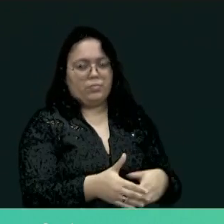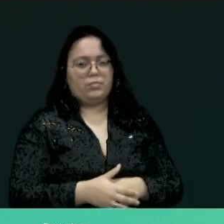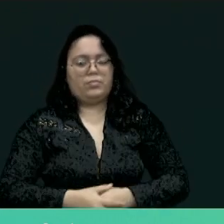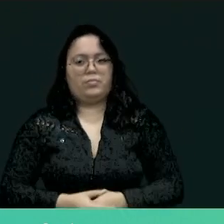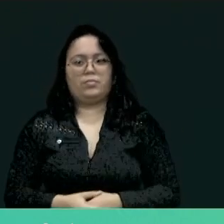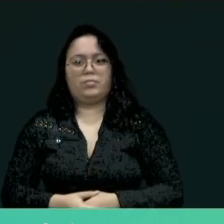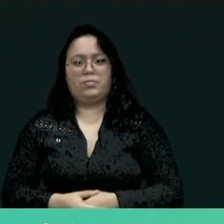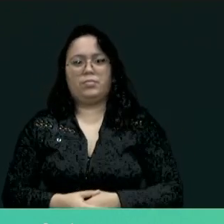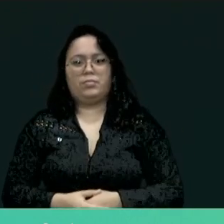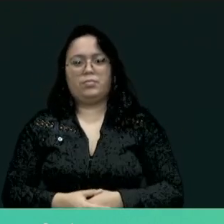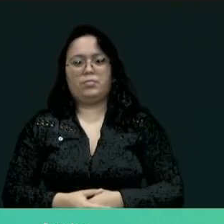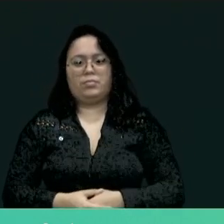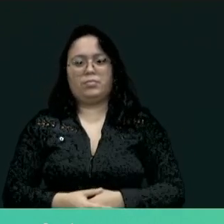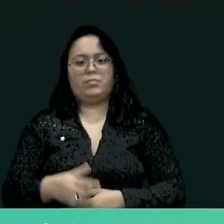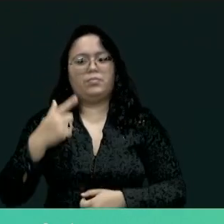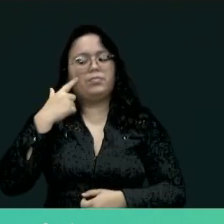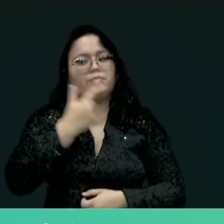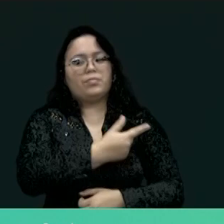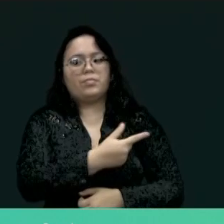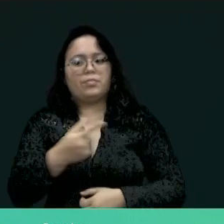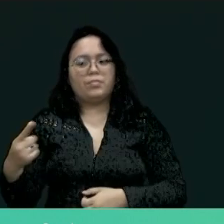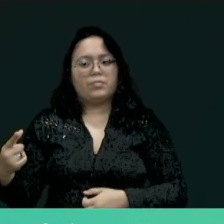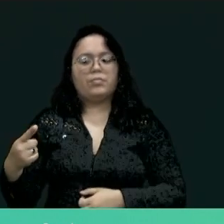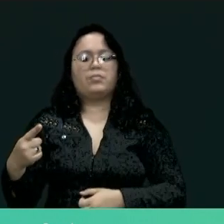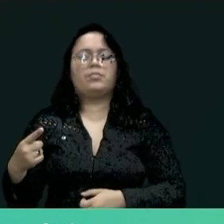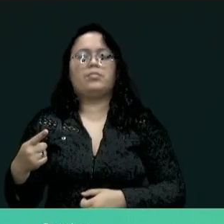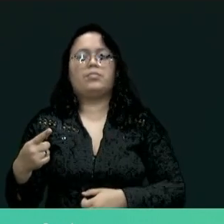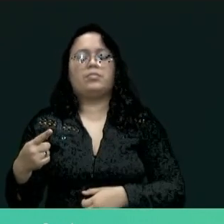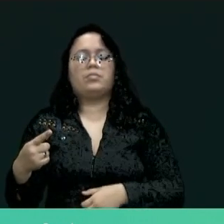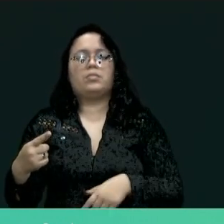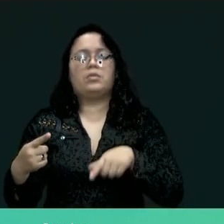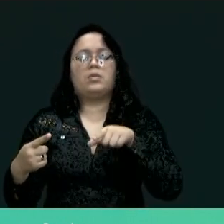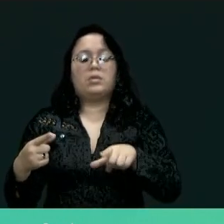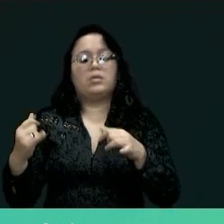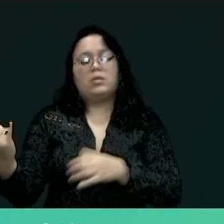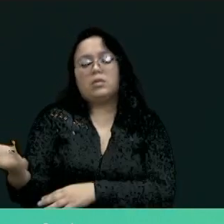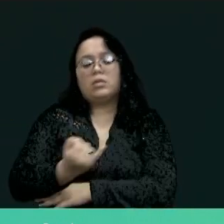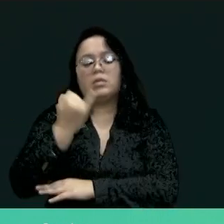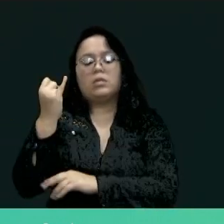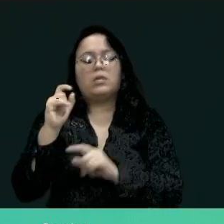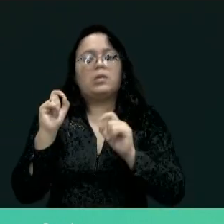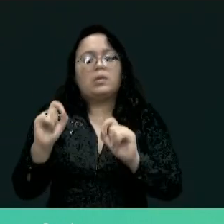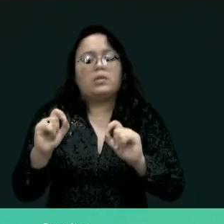numa perspectiva futura, o que que nós temos de importante?